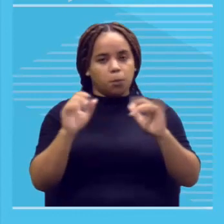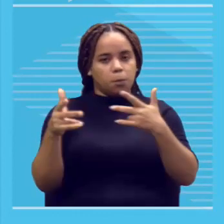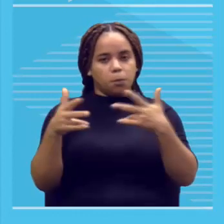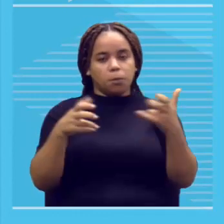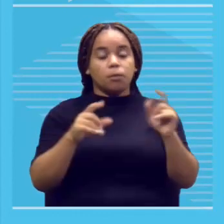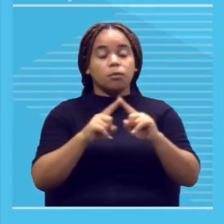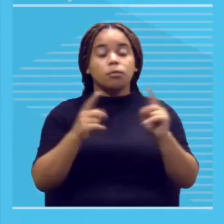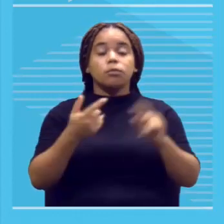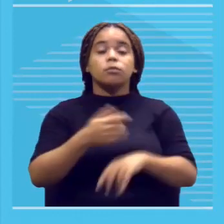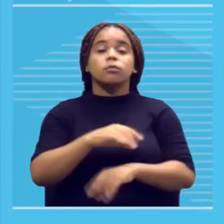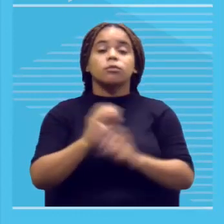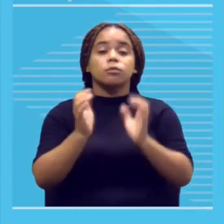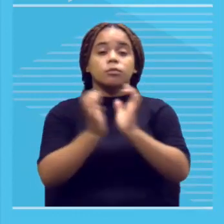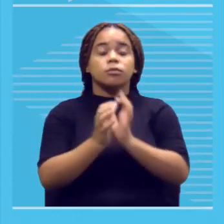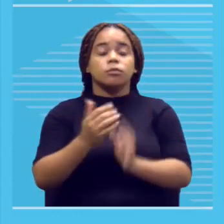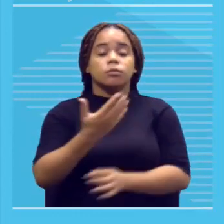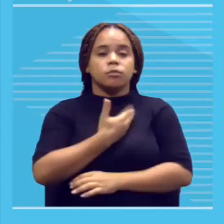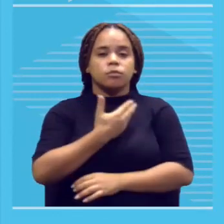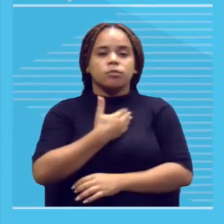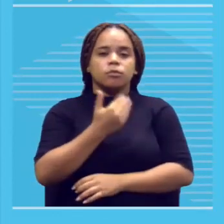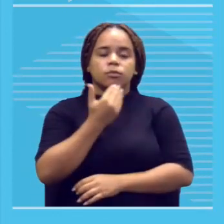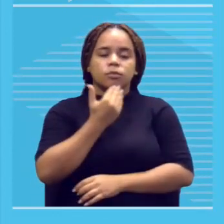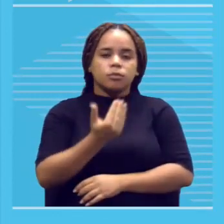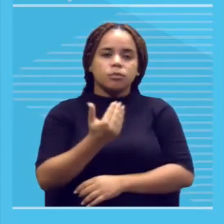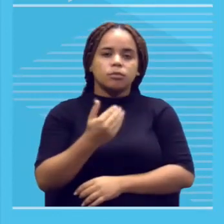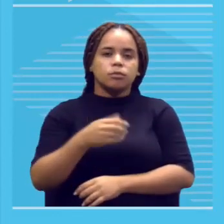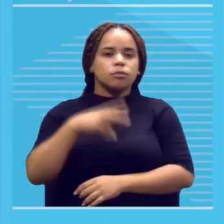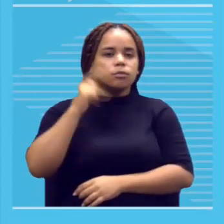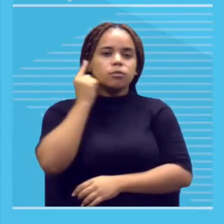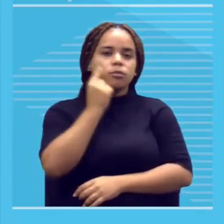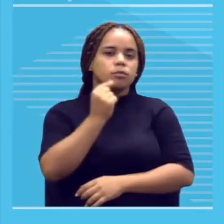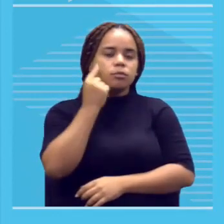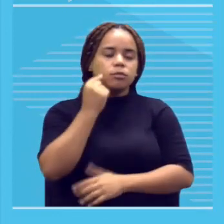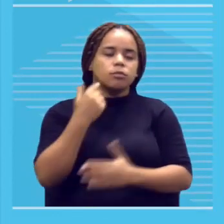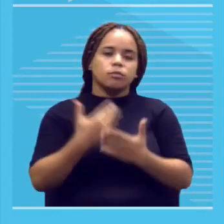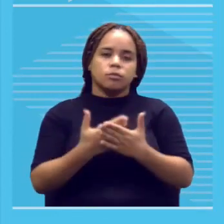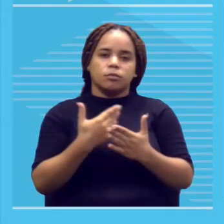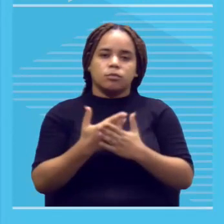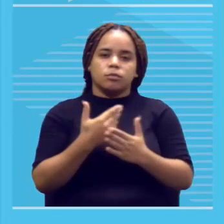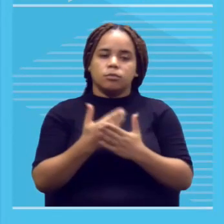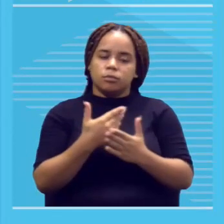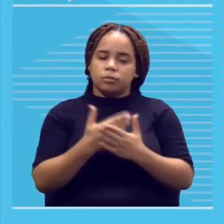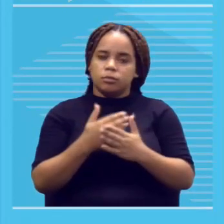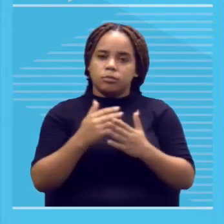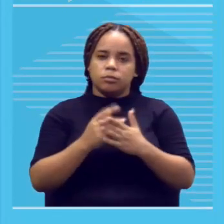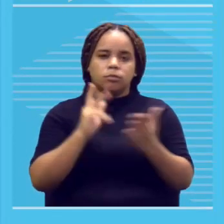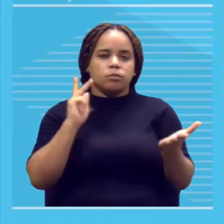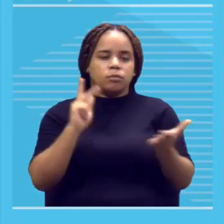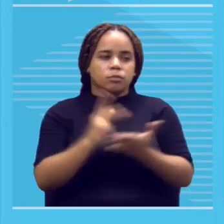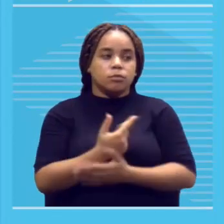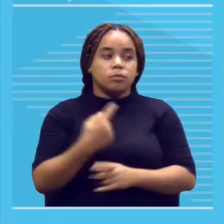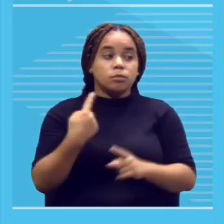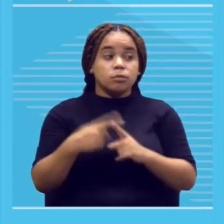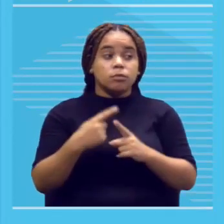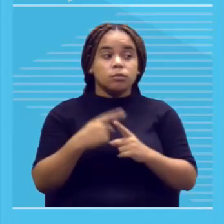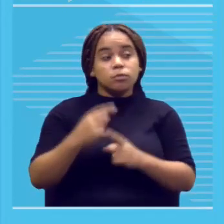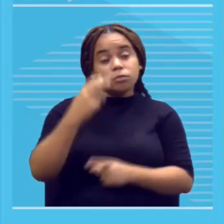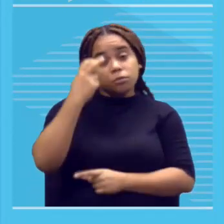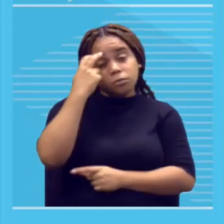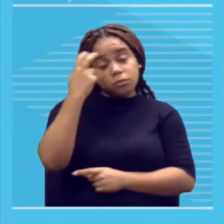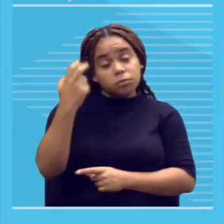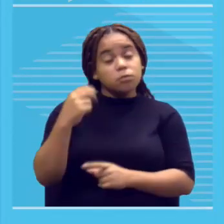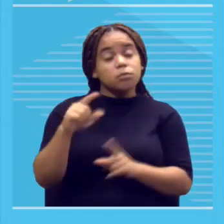pediu para Allan Kardec estudar o fenômeno porque ele era um intelectual um muito respeitado